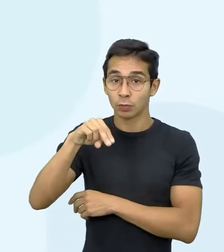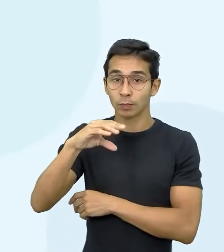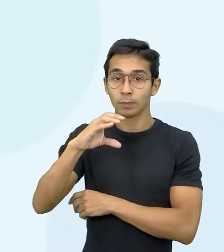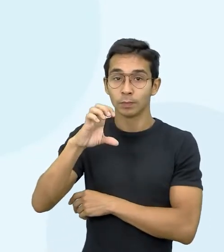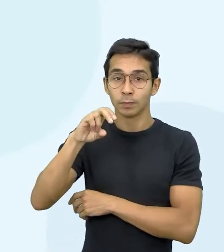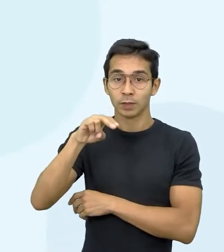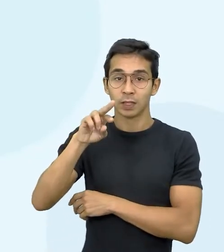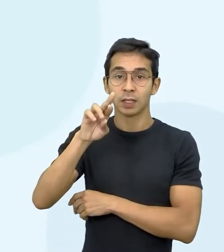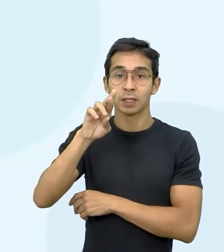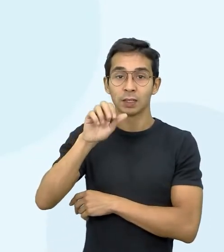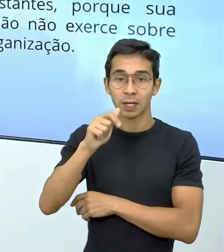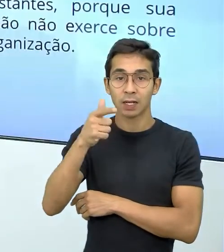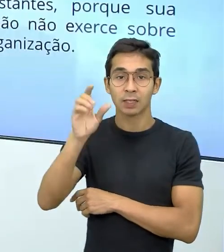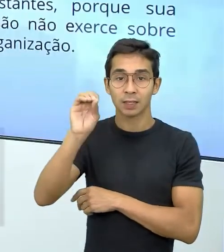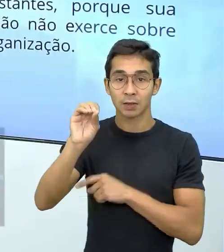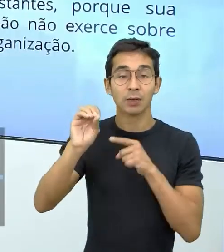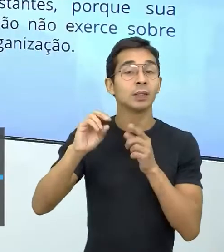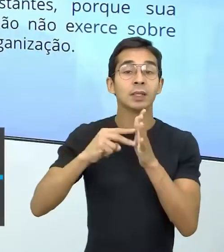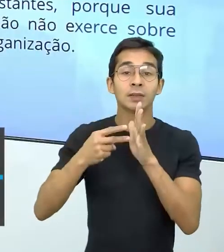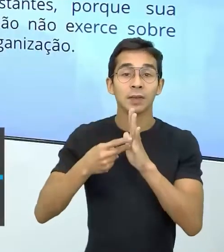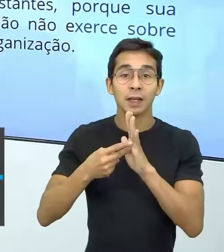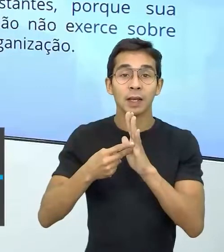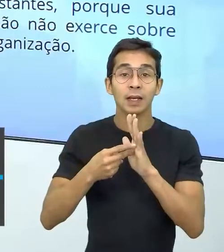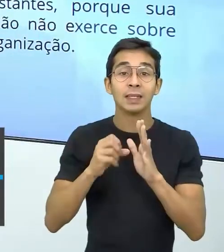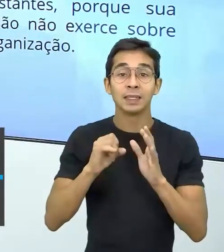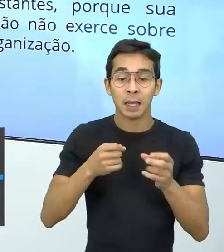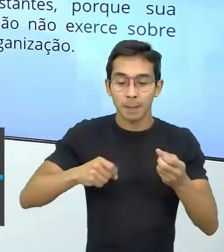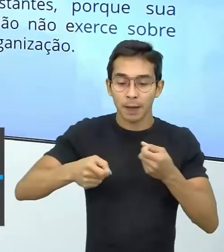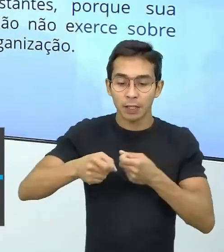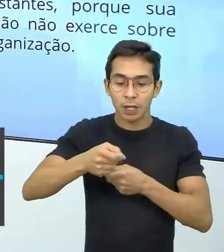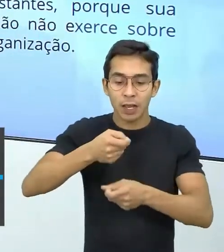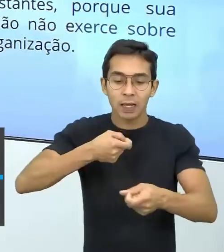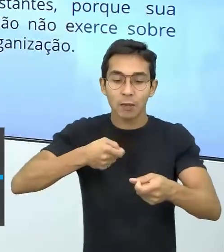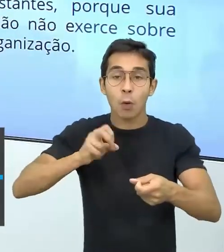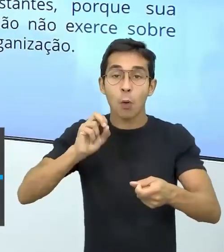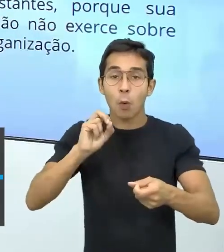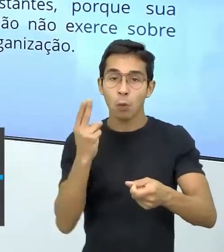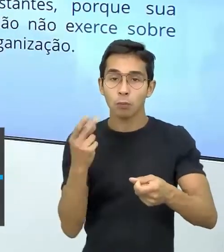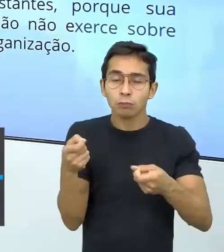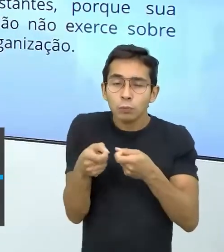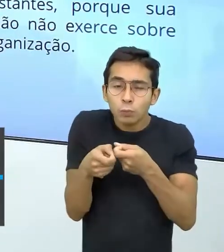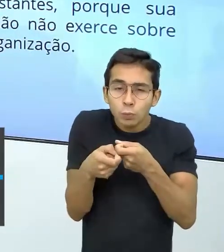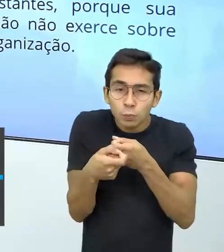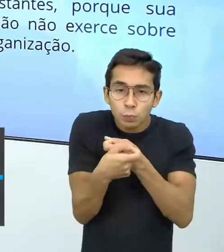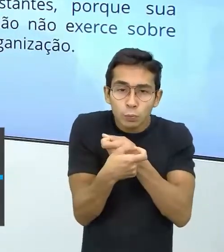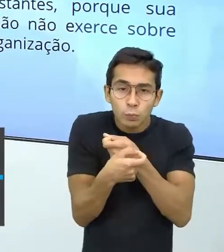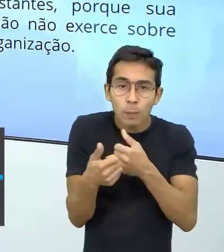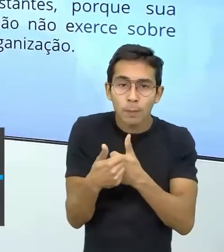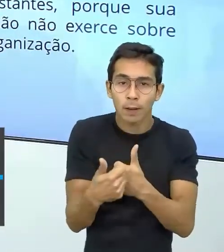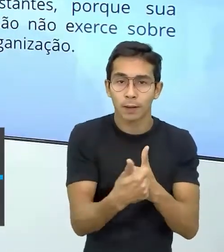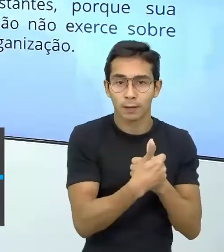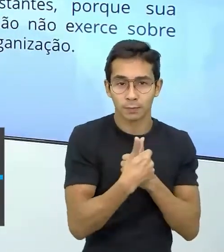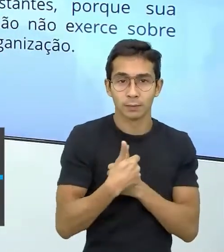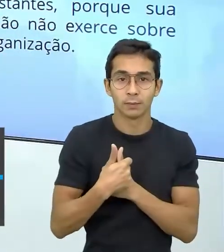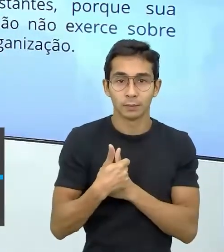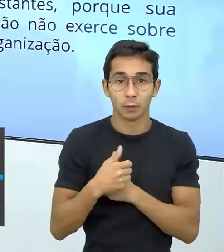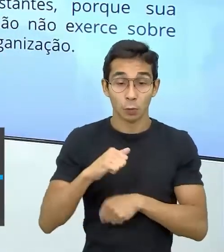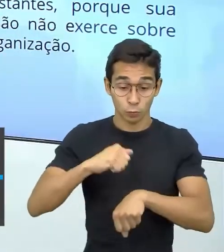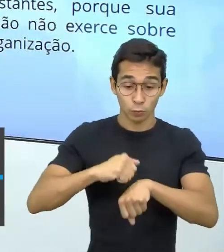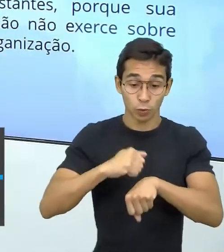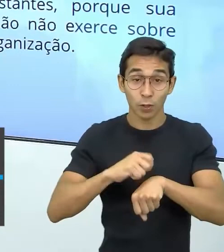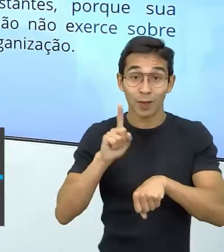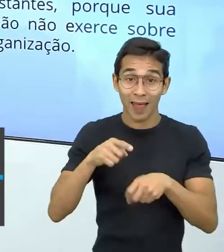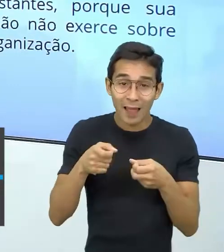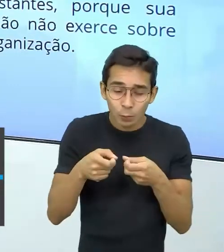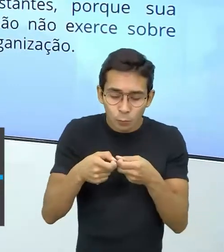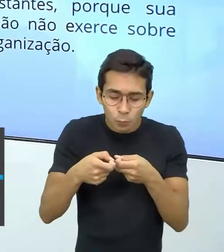de liberdade de partículas dentro do meu sistema. É isso que eu estou fazendo. E um sólido não tem liberdade, porque as